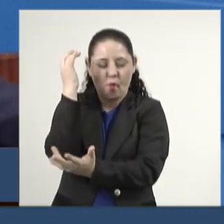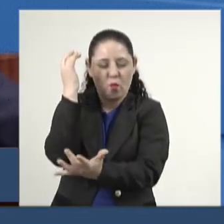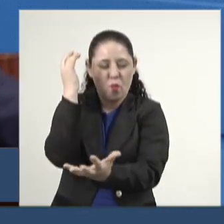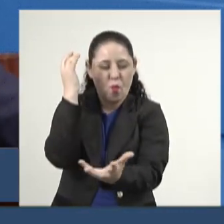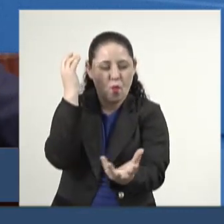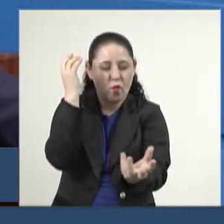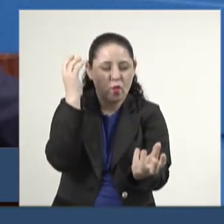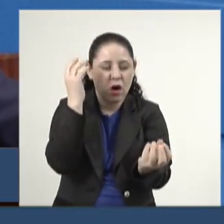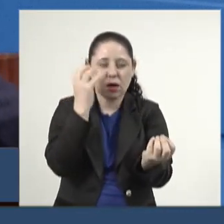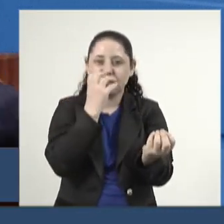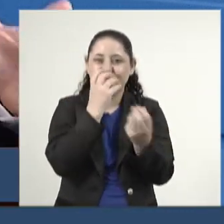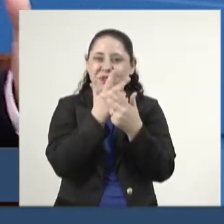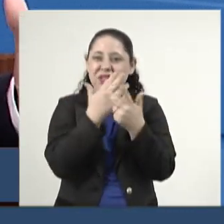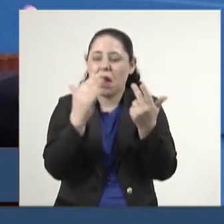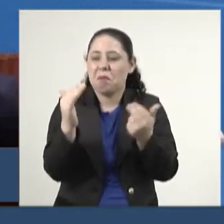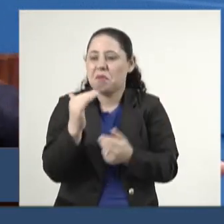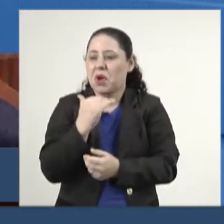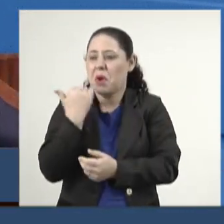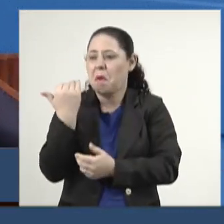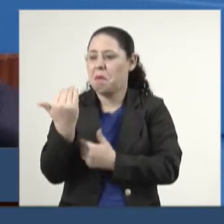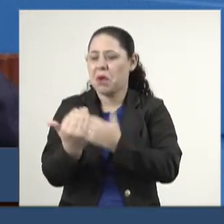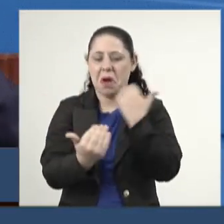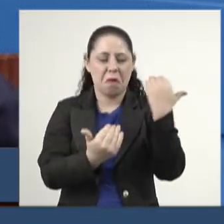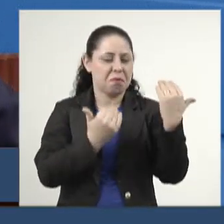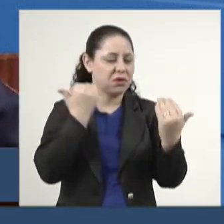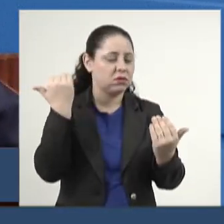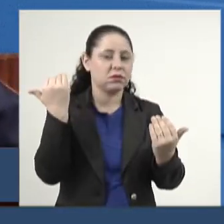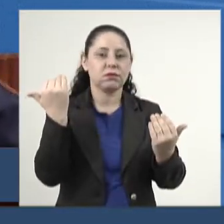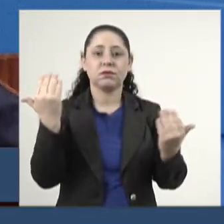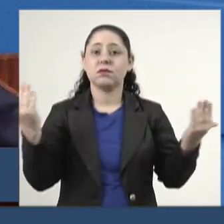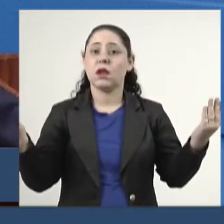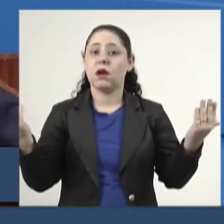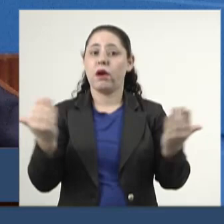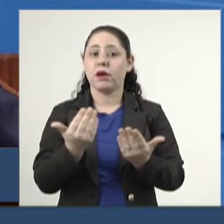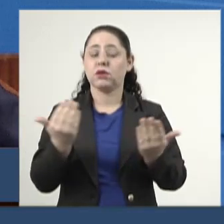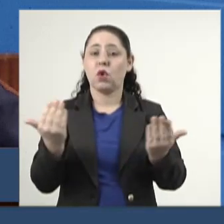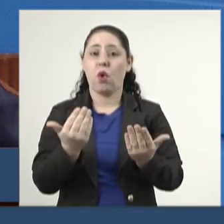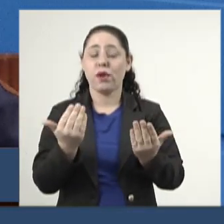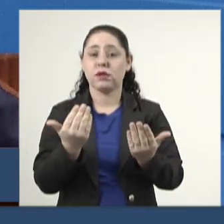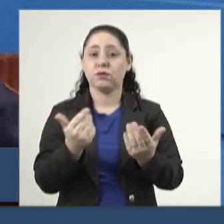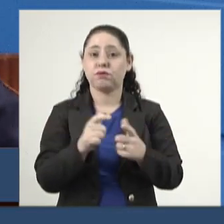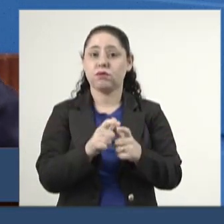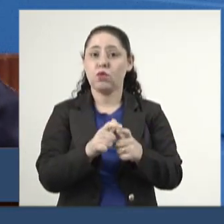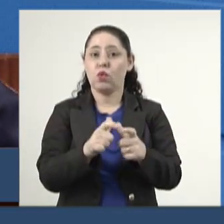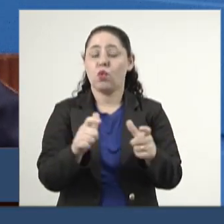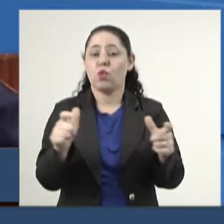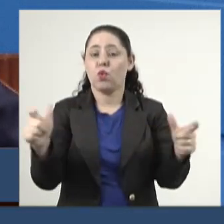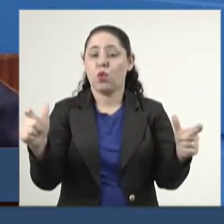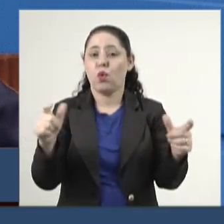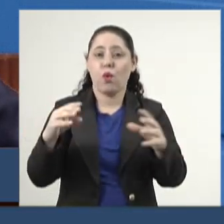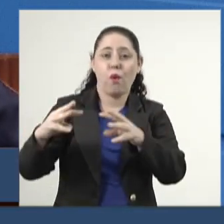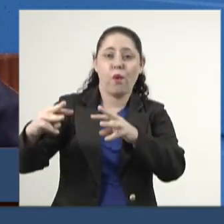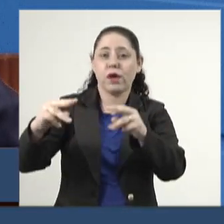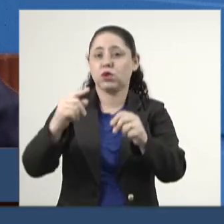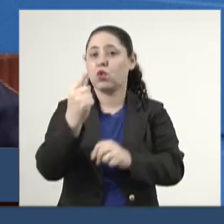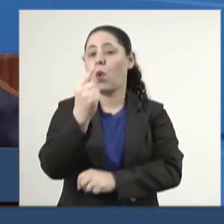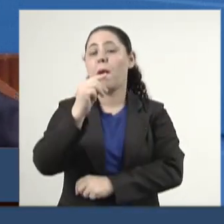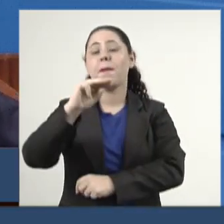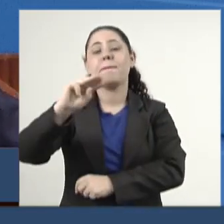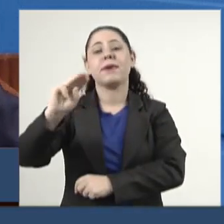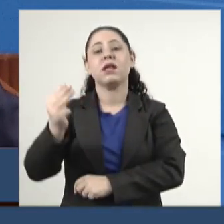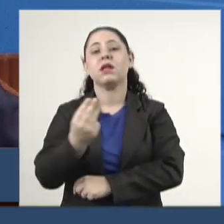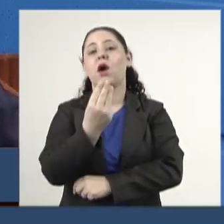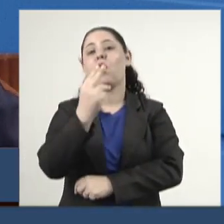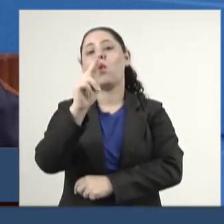muito importante, e agora essa quantidade de hectares, né, 1 milhão de